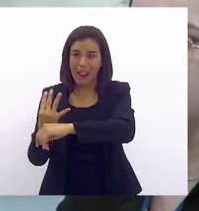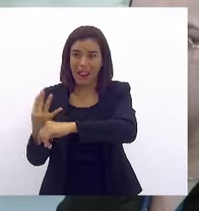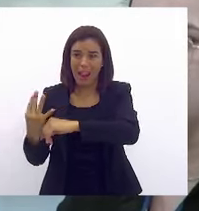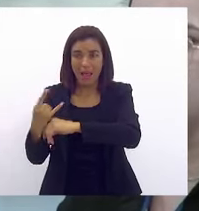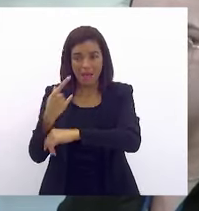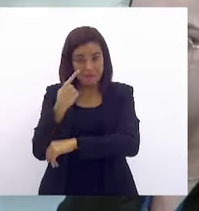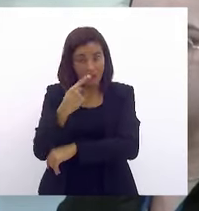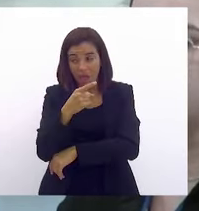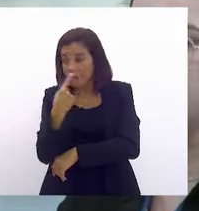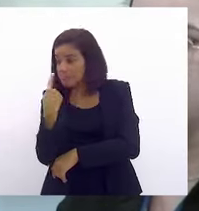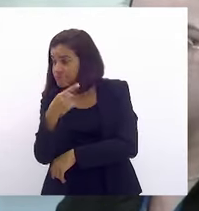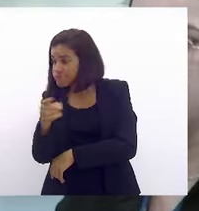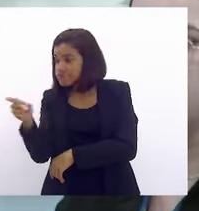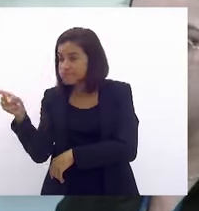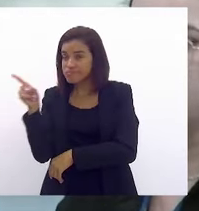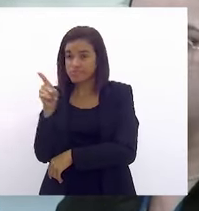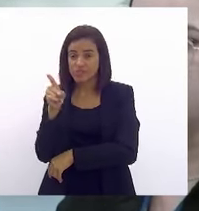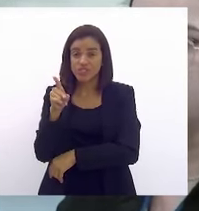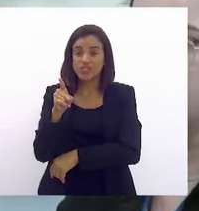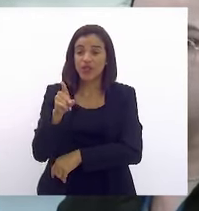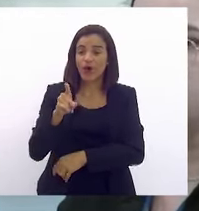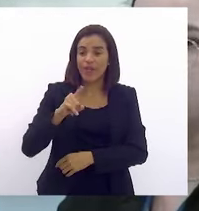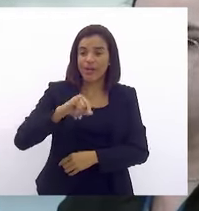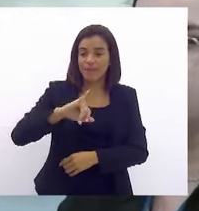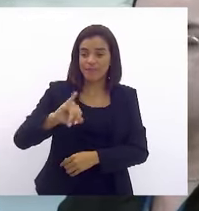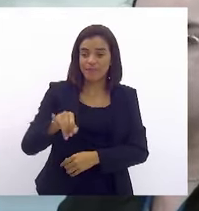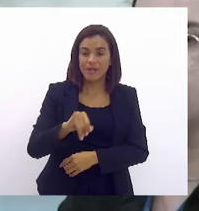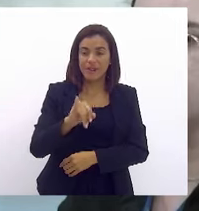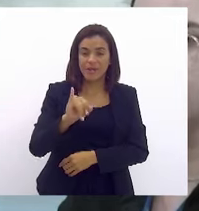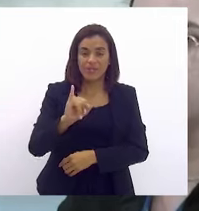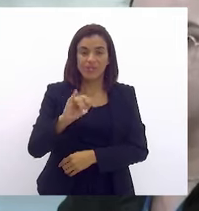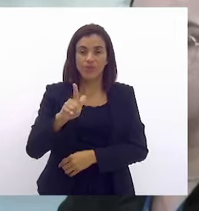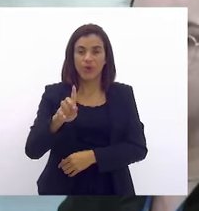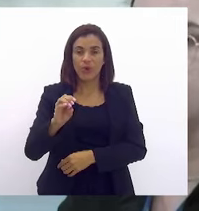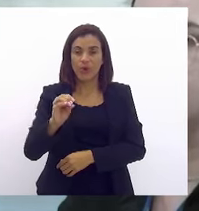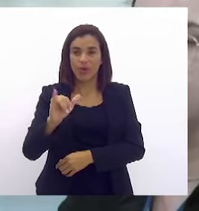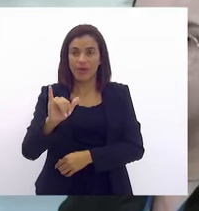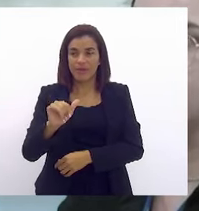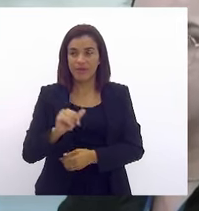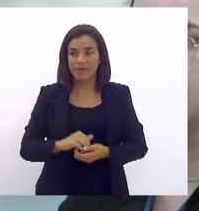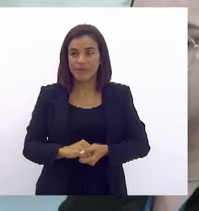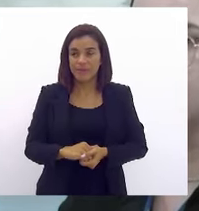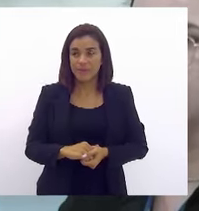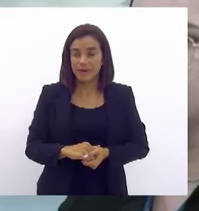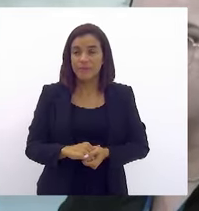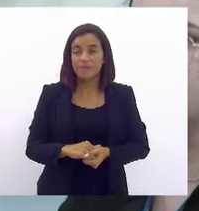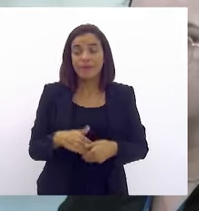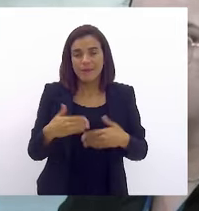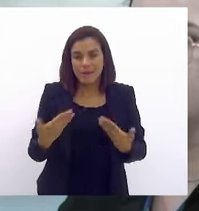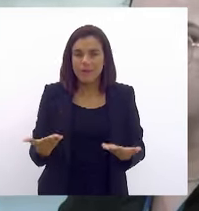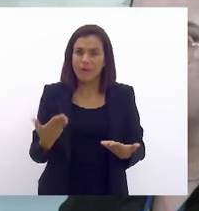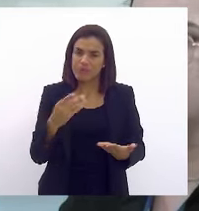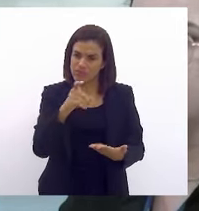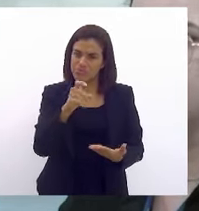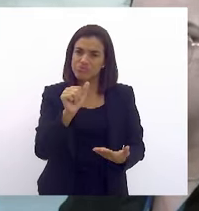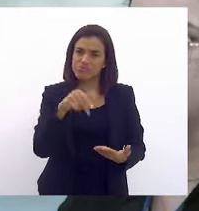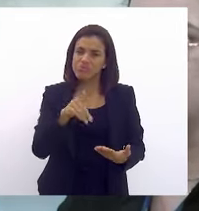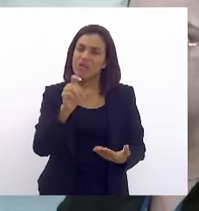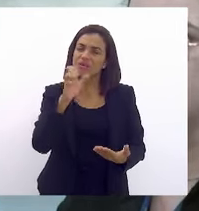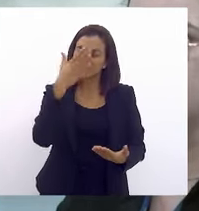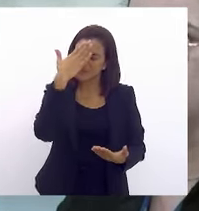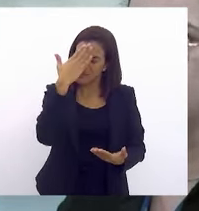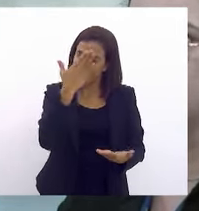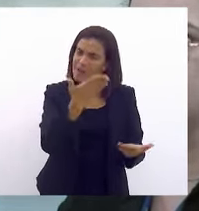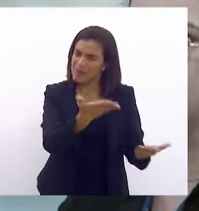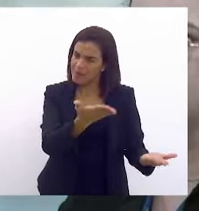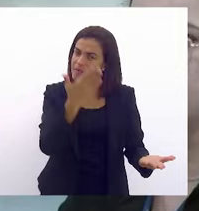dá uma olhadinha na beira da lagoa, como é que está. Está tomado, parece um campo de futebol. Então, gente, a gente sabe onde é que eu moro lá na beira da lagoa. Lá no